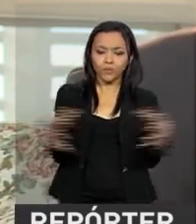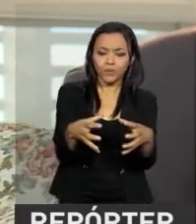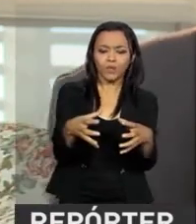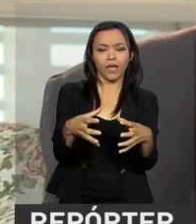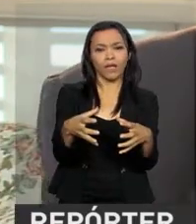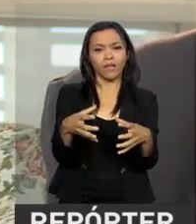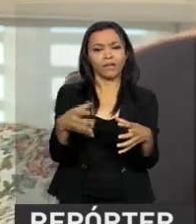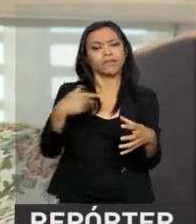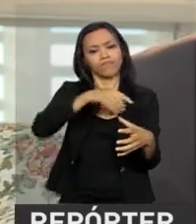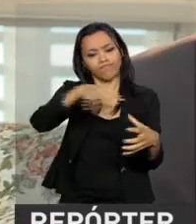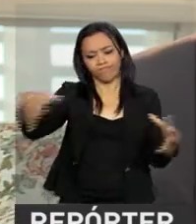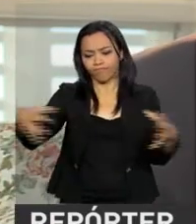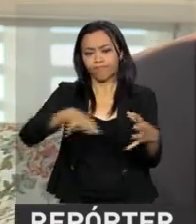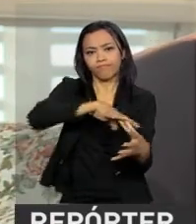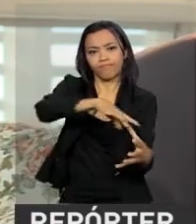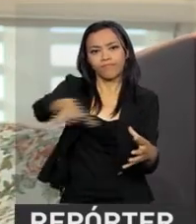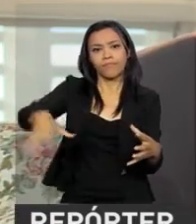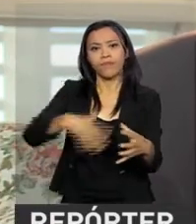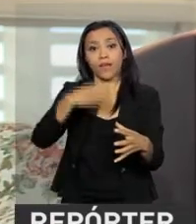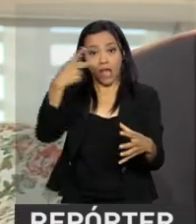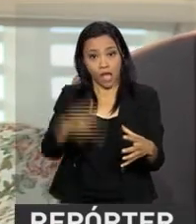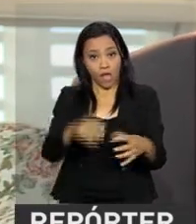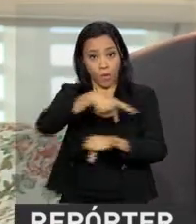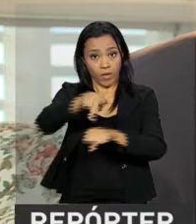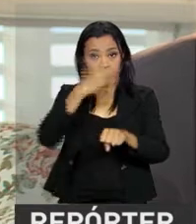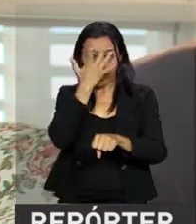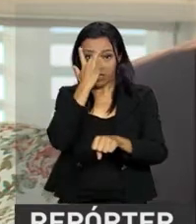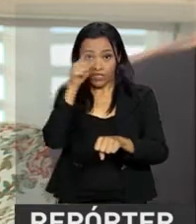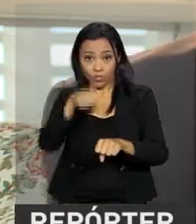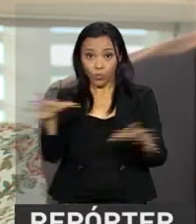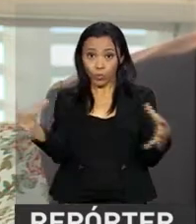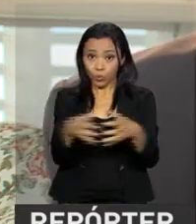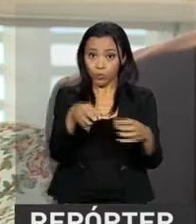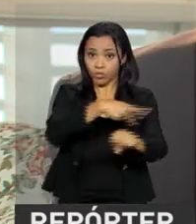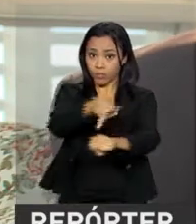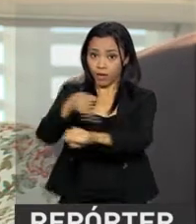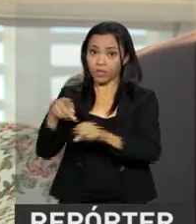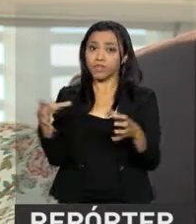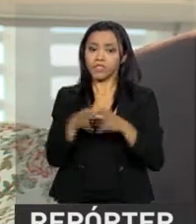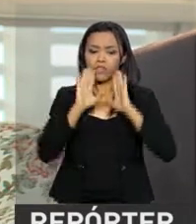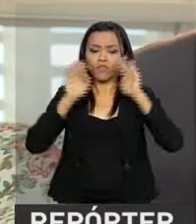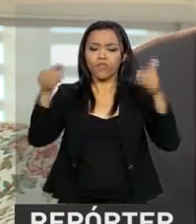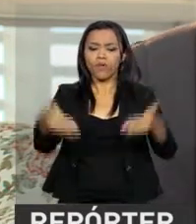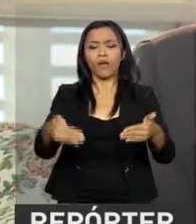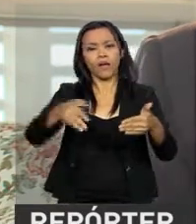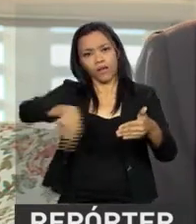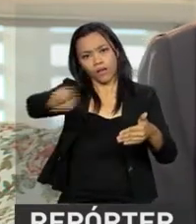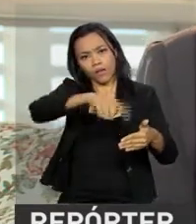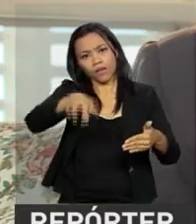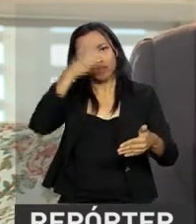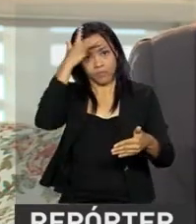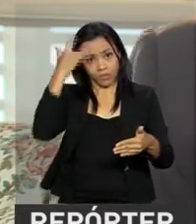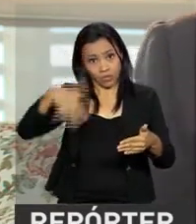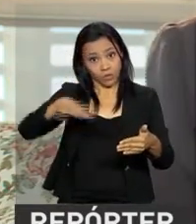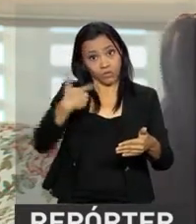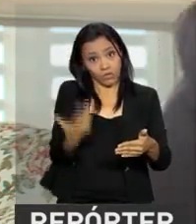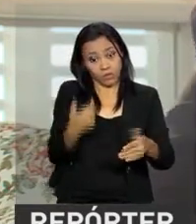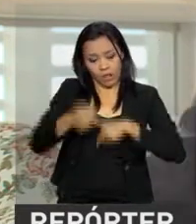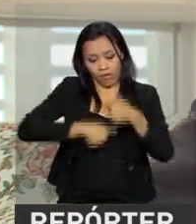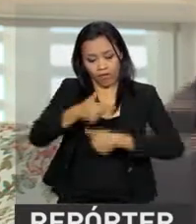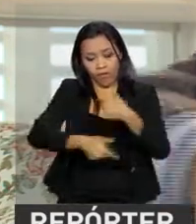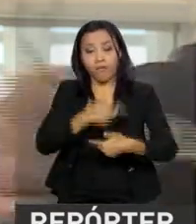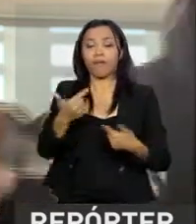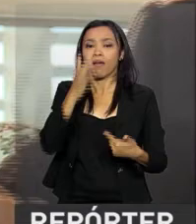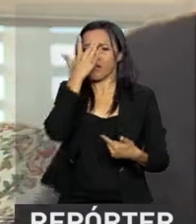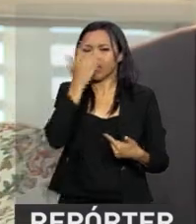até agora e o foco da índia está em fazer dessa cúpula uma cúpula voltada para as pessoas e então a índia decidiu fazer muitas das reuniões